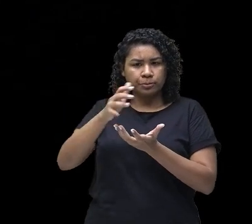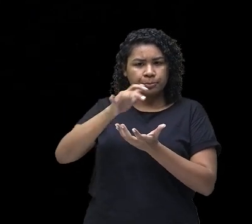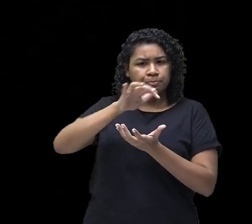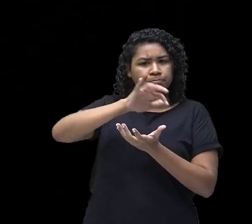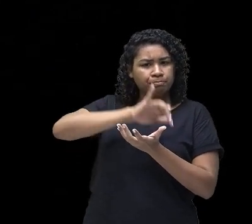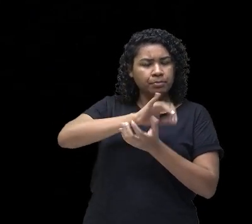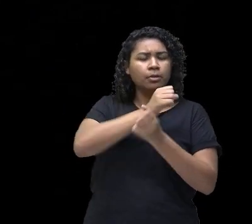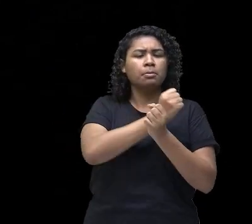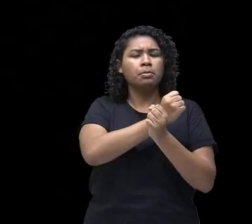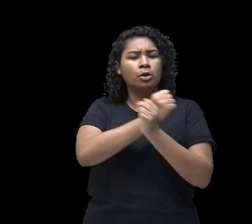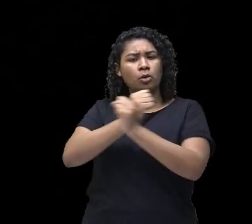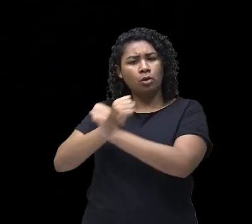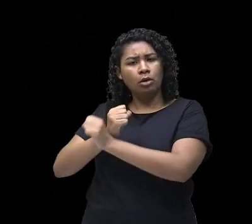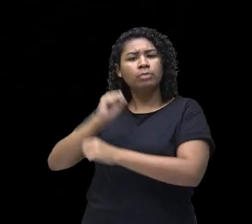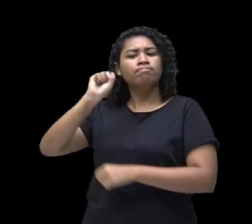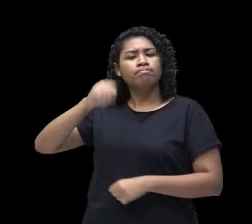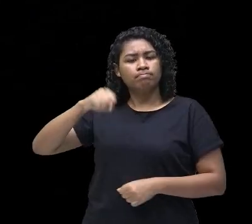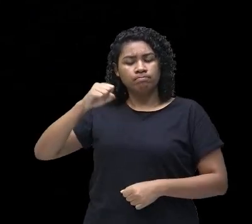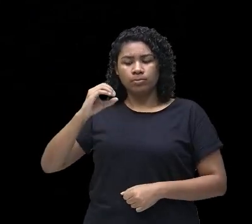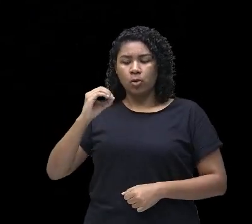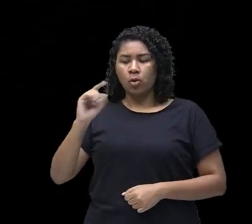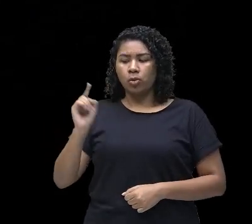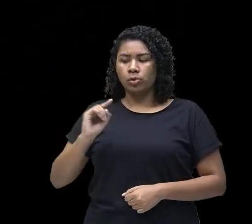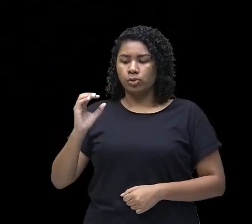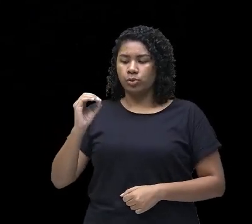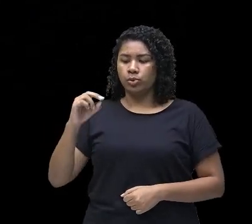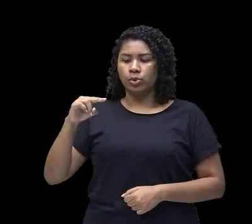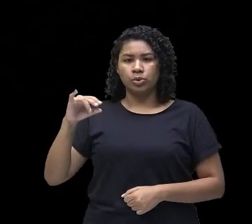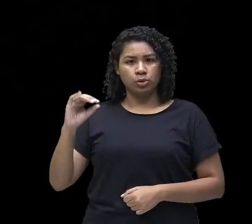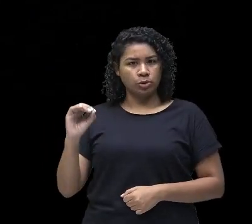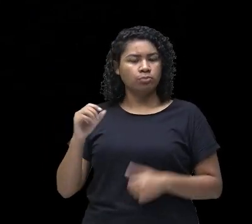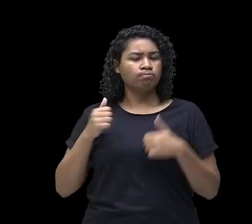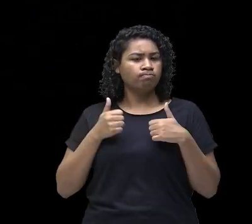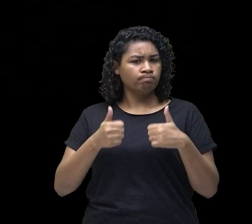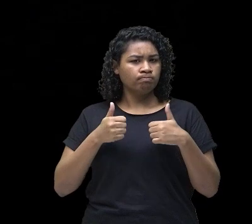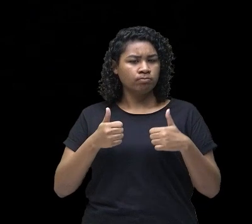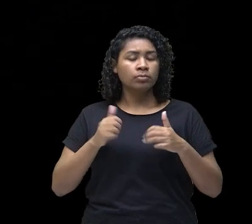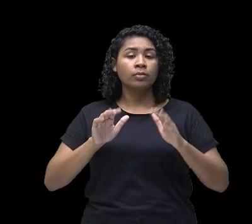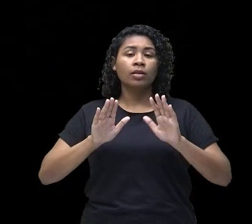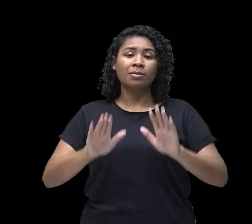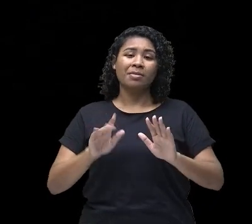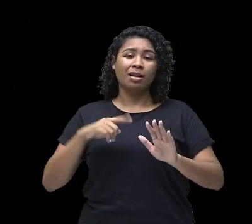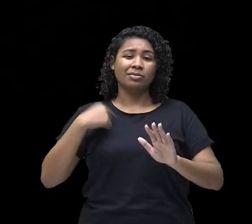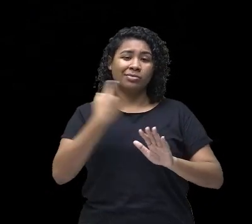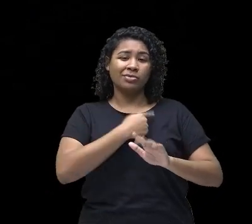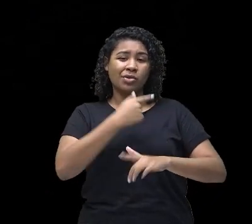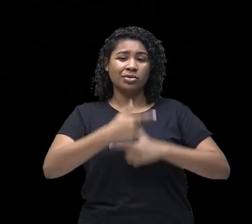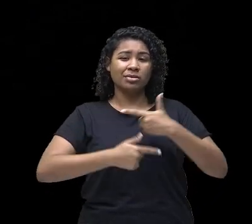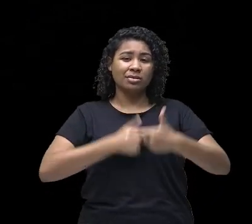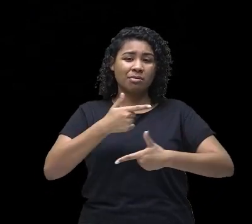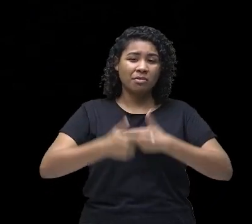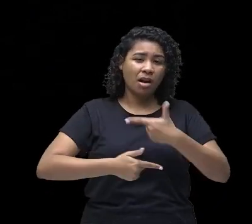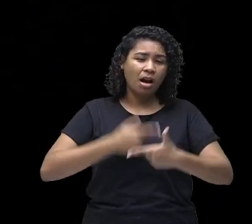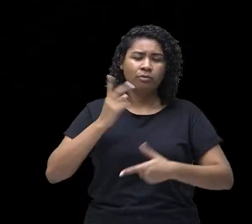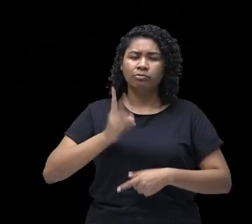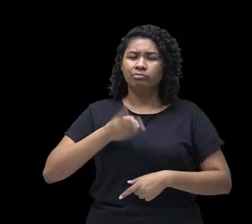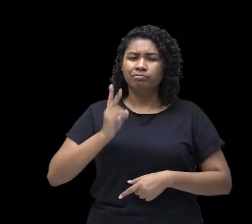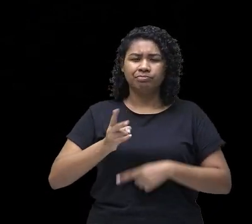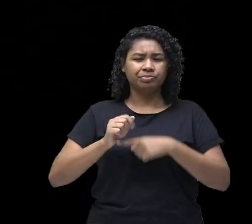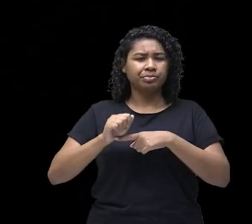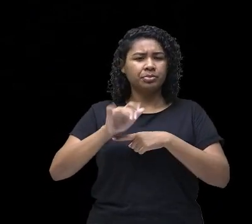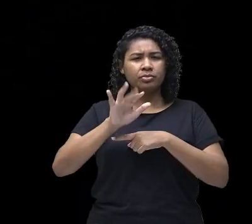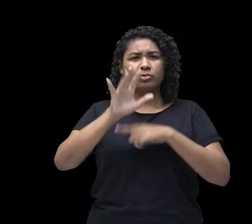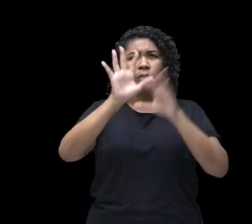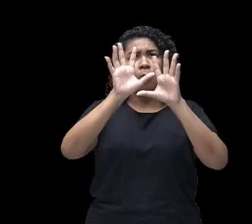ozônio. Camada de ozônio, do gás ozônio. E as atividades que nós realizamos, jogando muitos